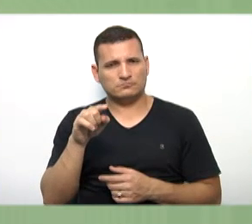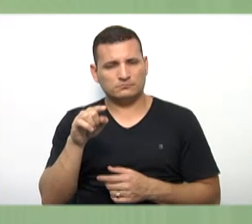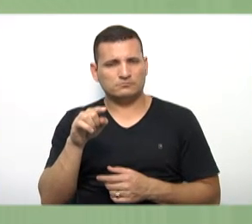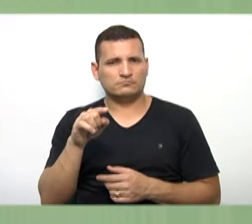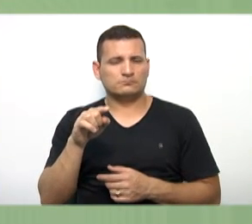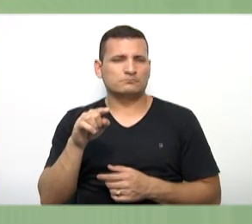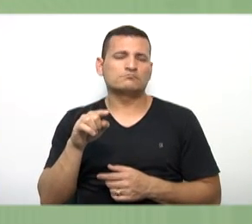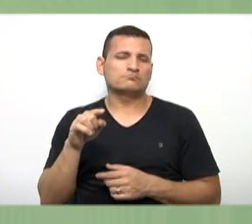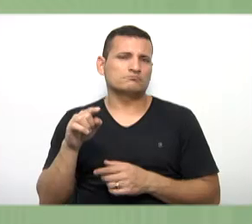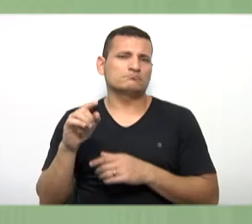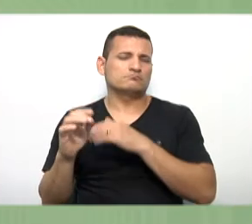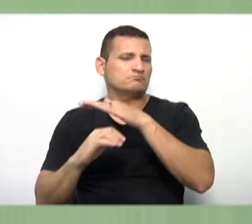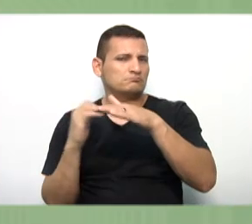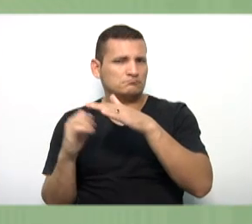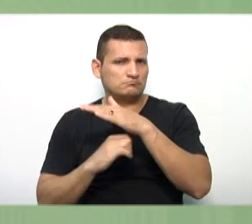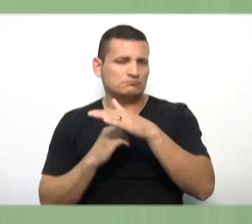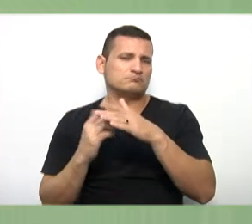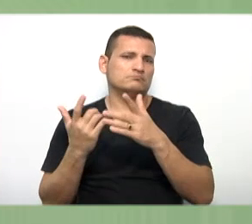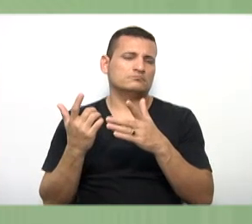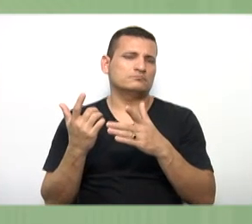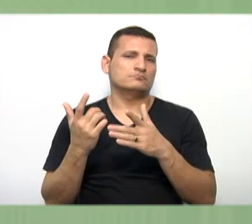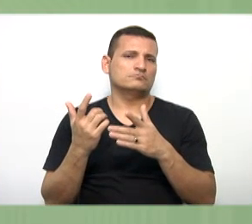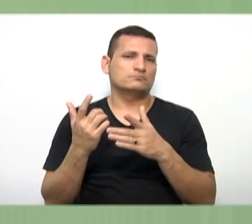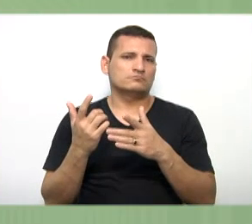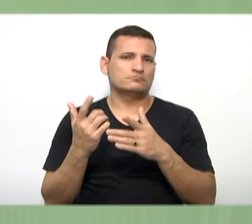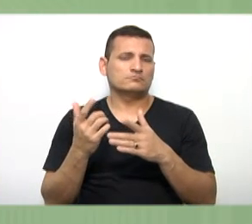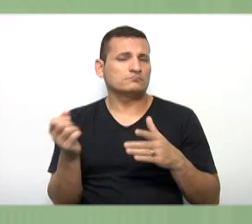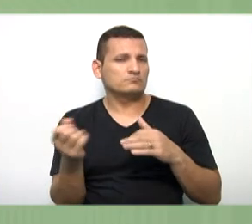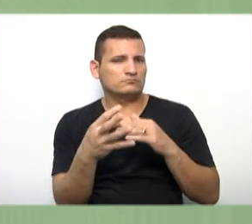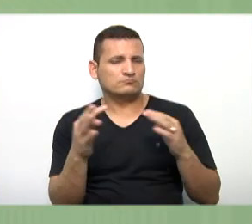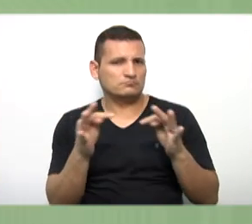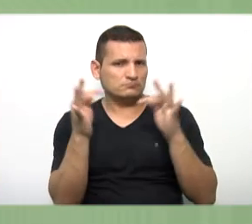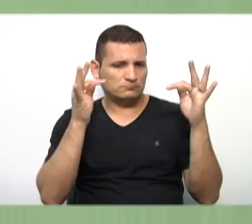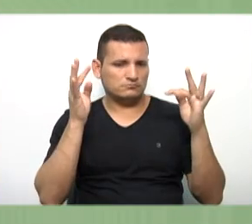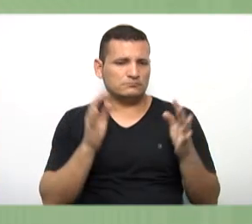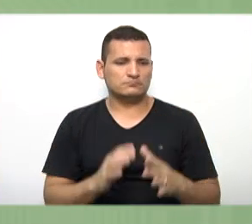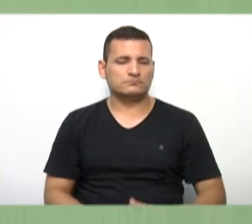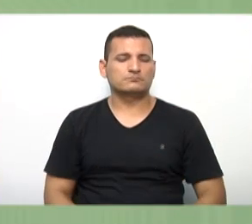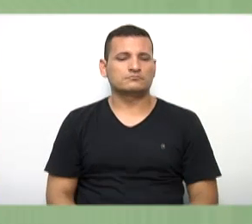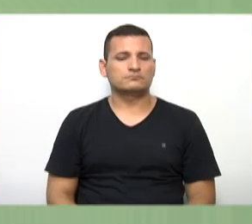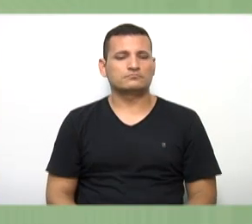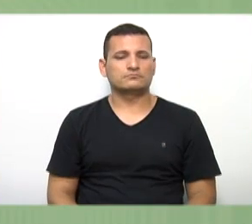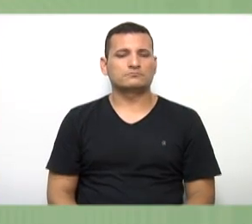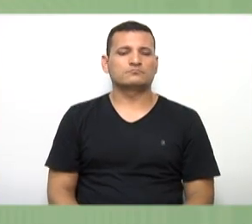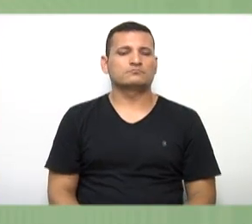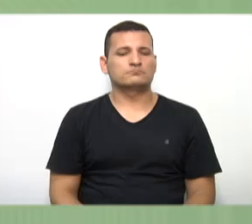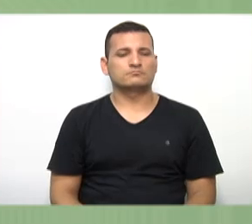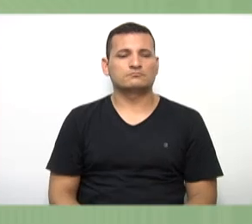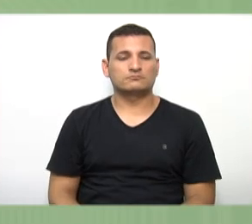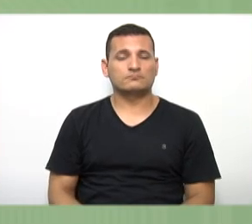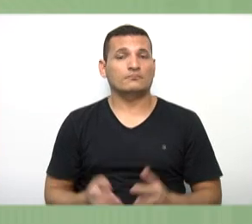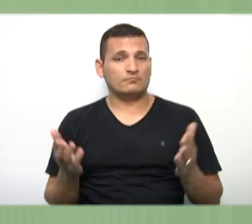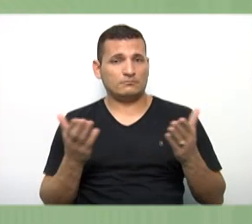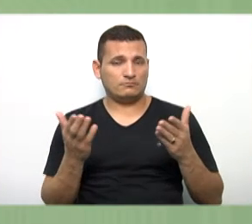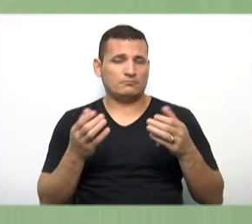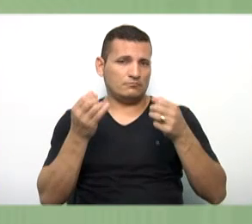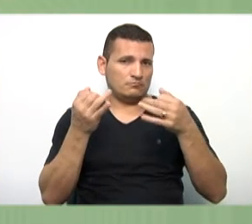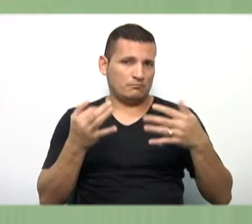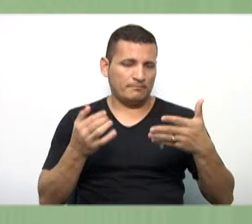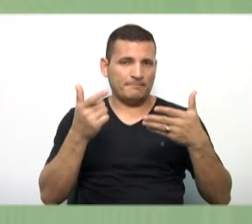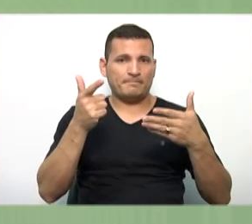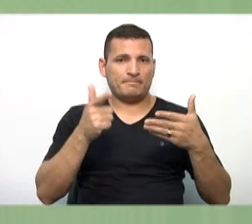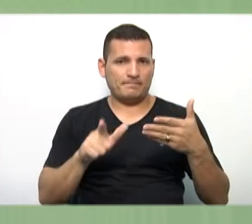Exatamente. Trouxe duas questões. Eu vou trazer aqui para vocês e explicar novamente algumas